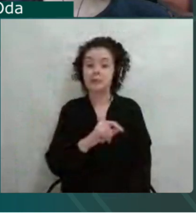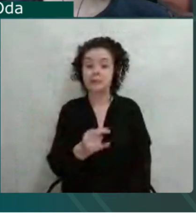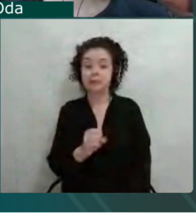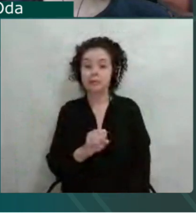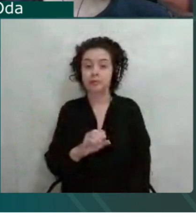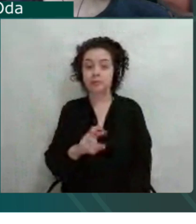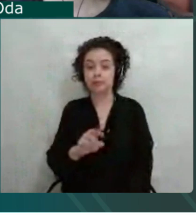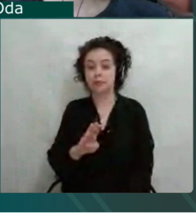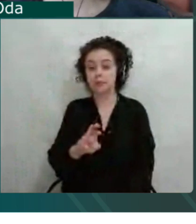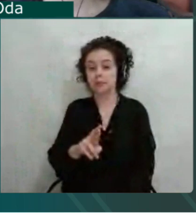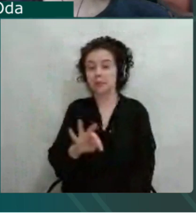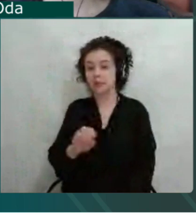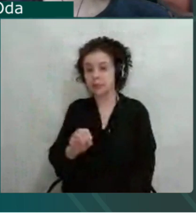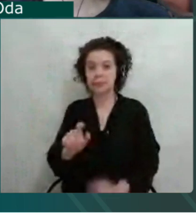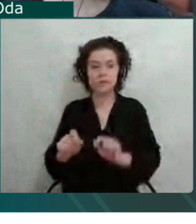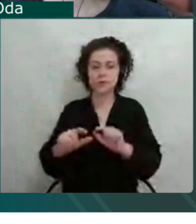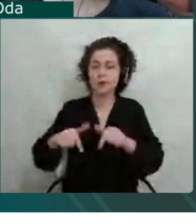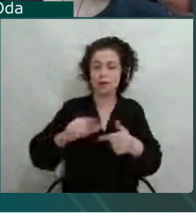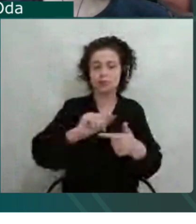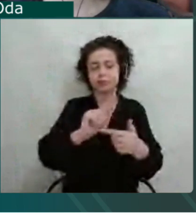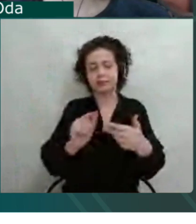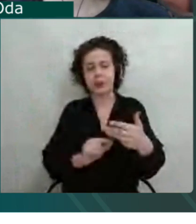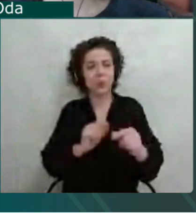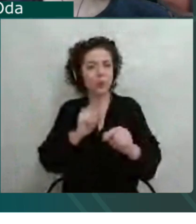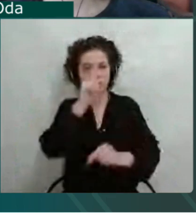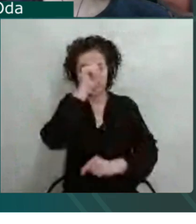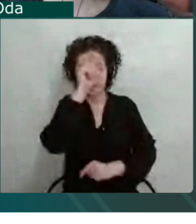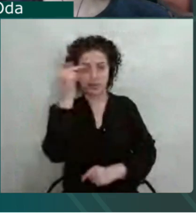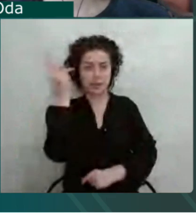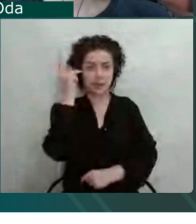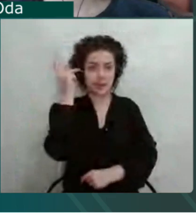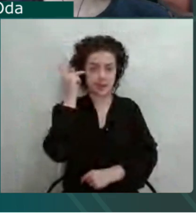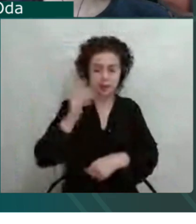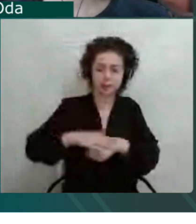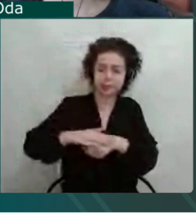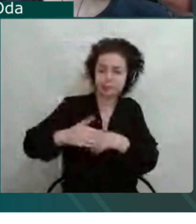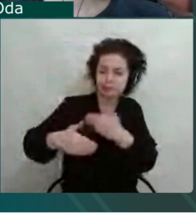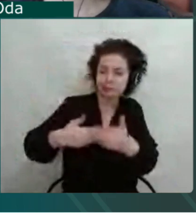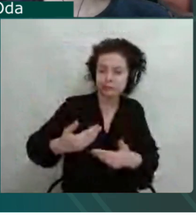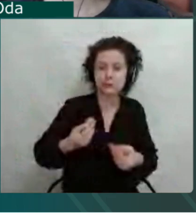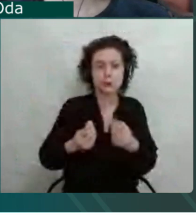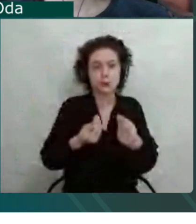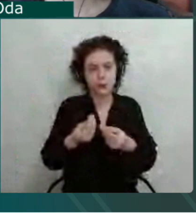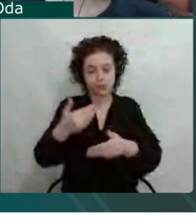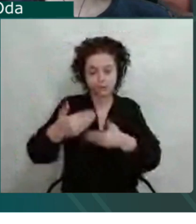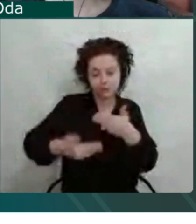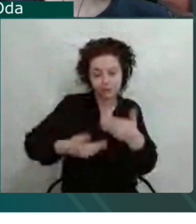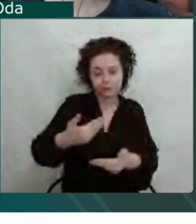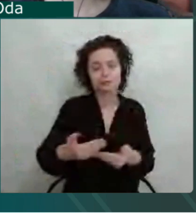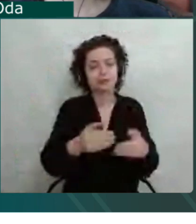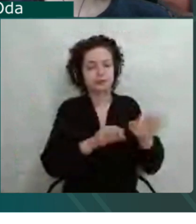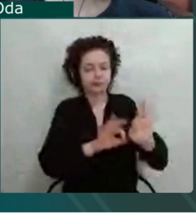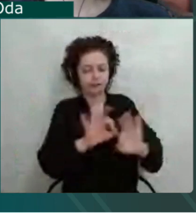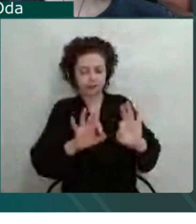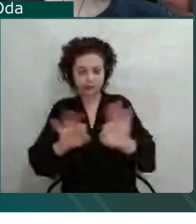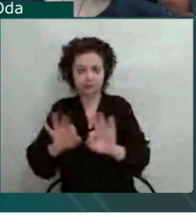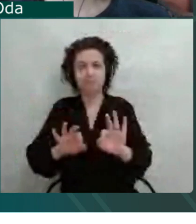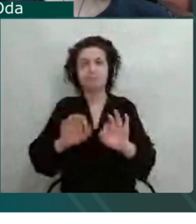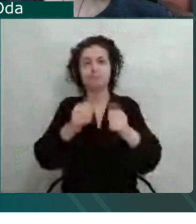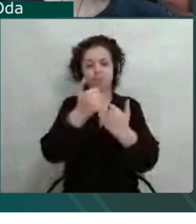as ações, aquilo que o Hospital São Paulo, a maneira como ele se reorganizou e como